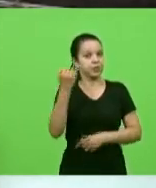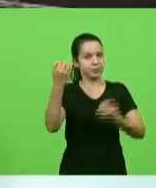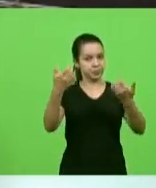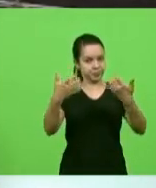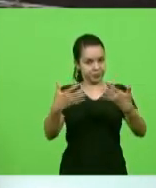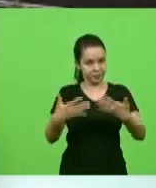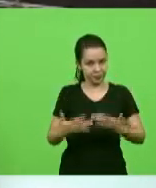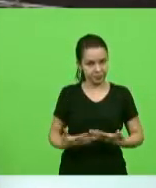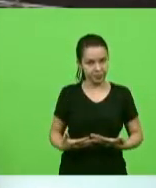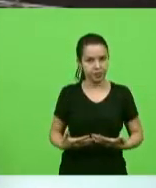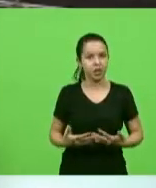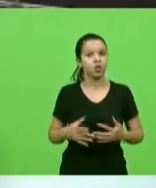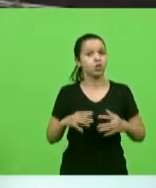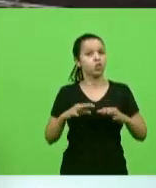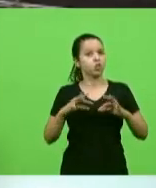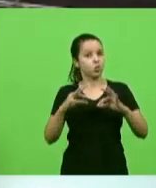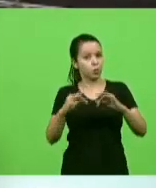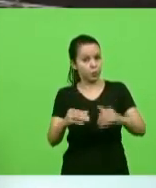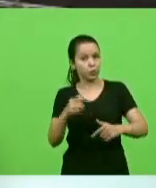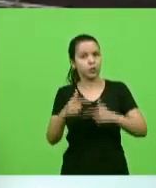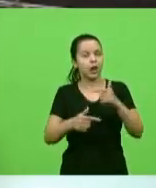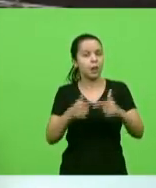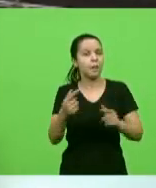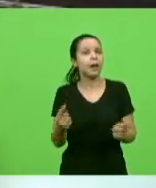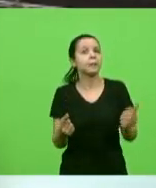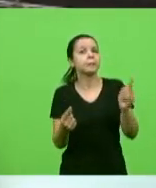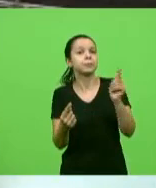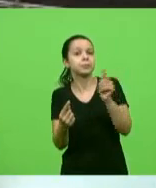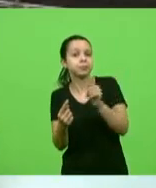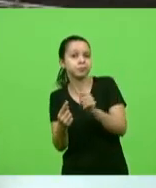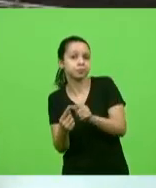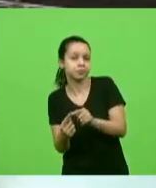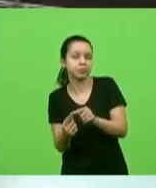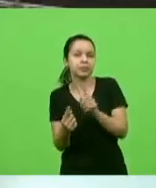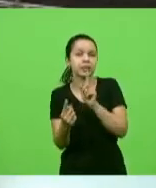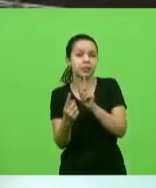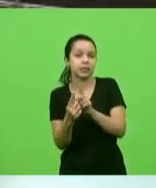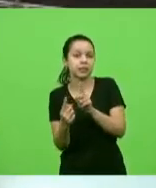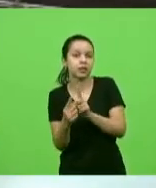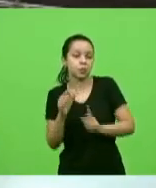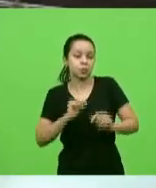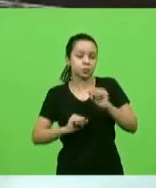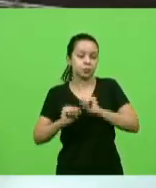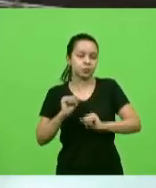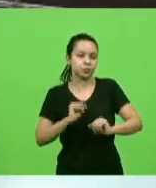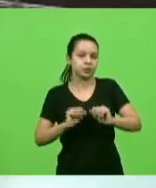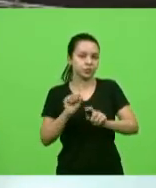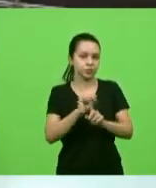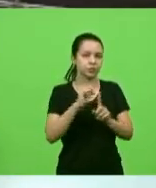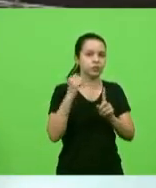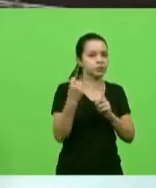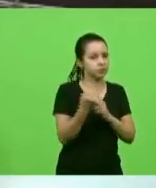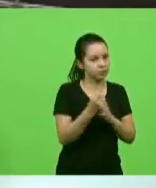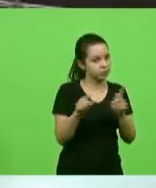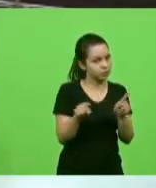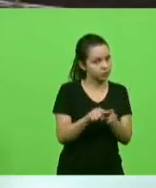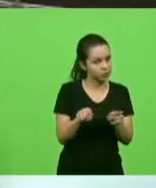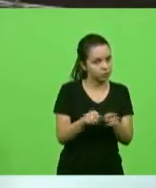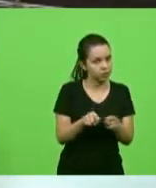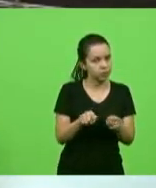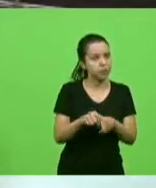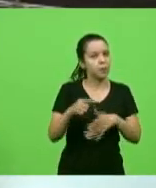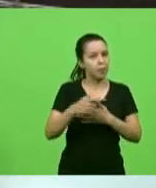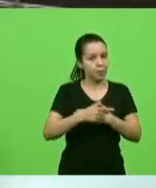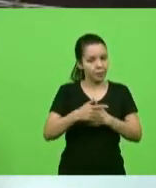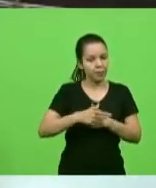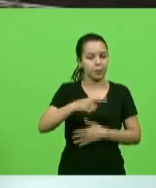é de que todo aquele trabalho visava atender os anseios da sociedade mas também relembrei o papel que